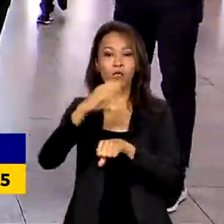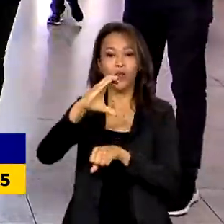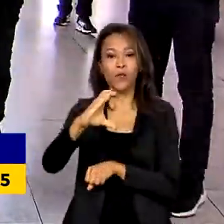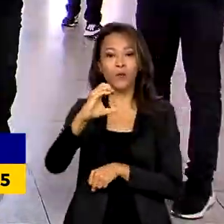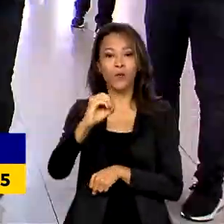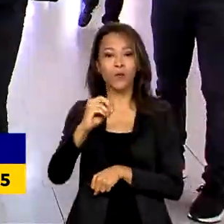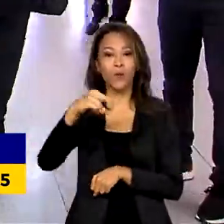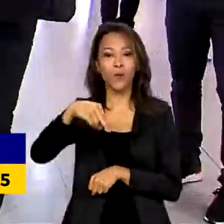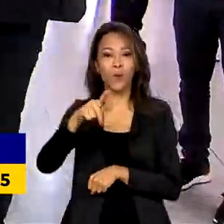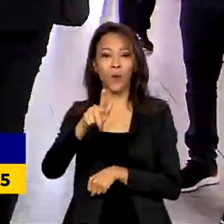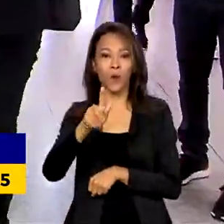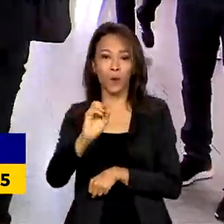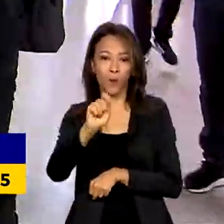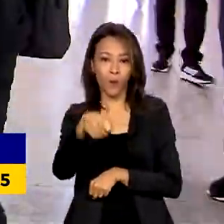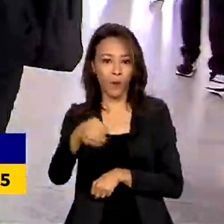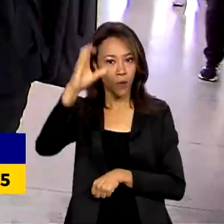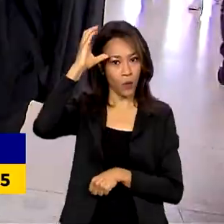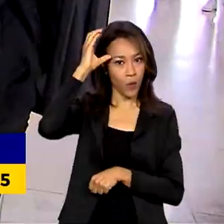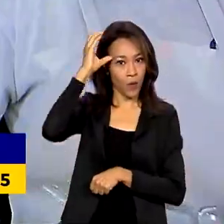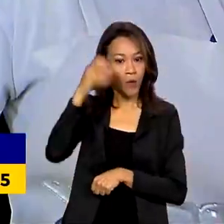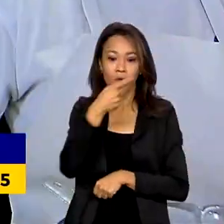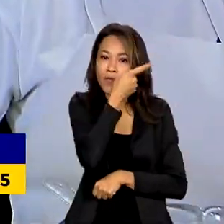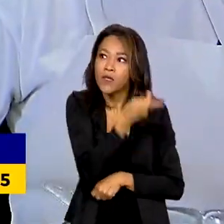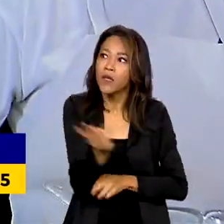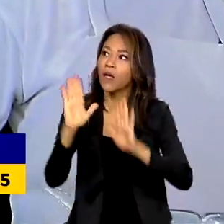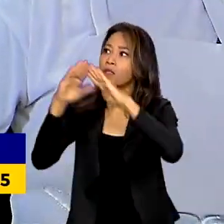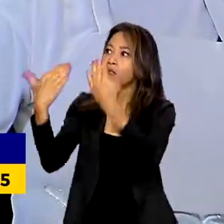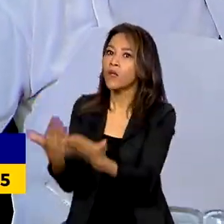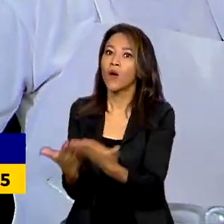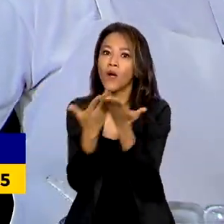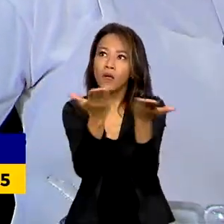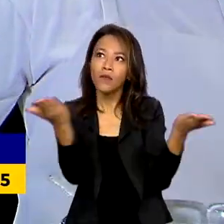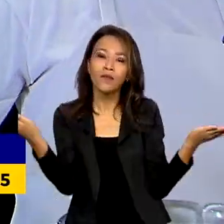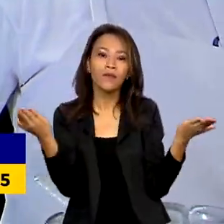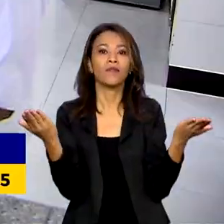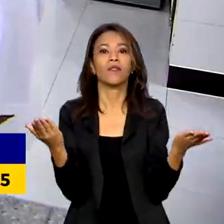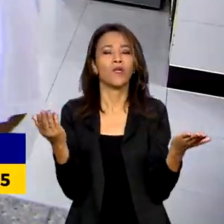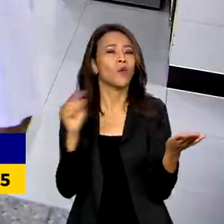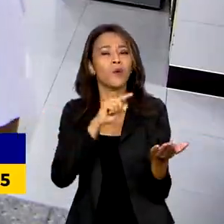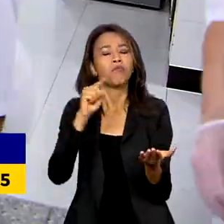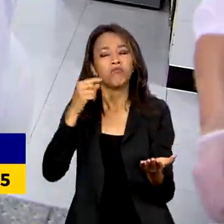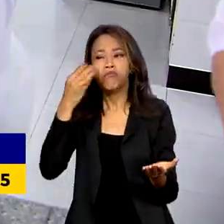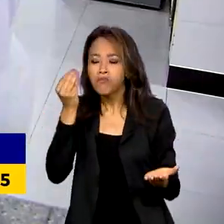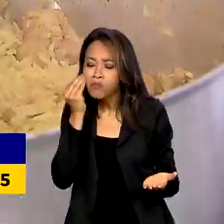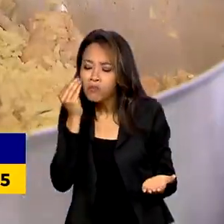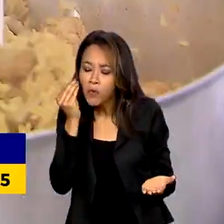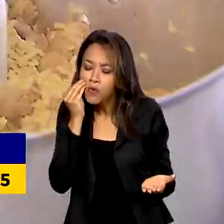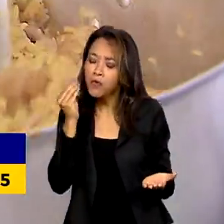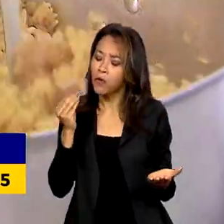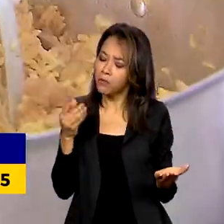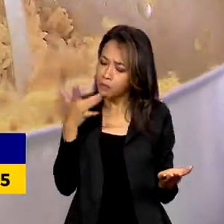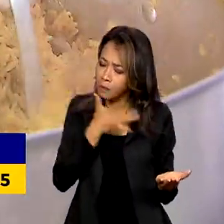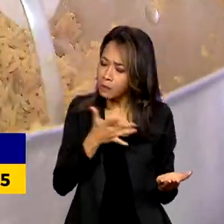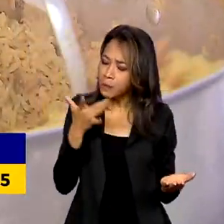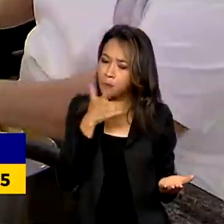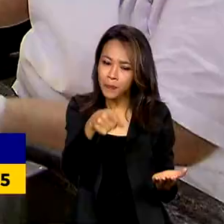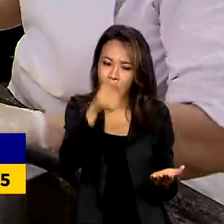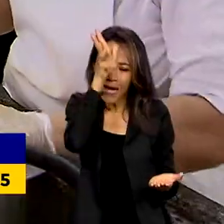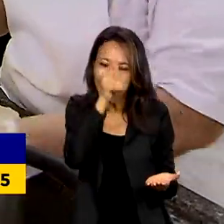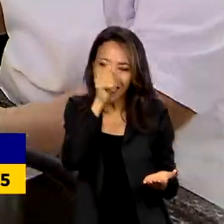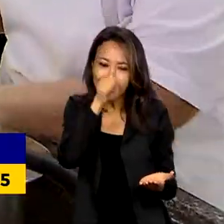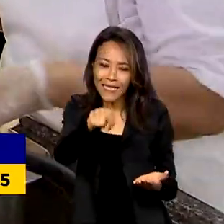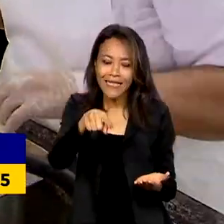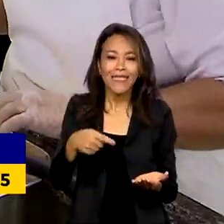agricultores familiares e também escolas públicas. A missão provou e aprovou a galinhada servida